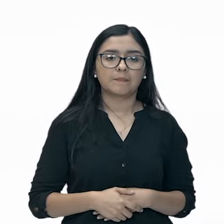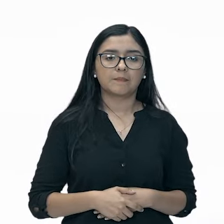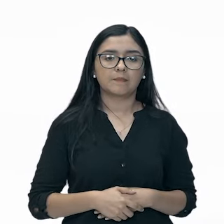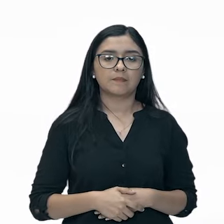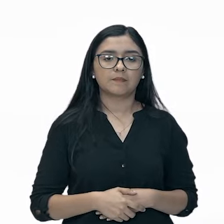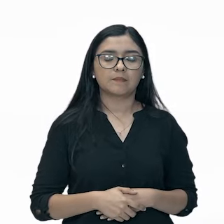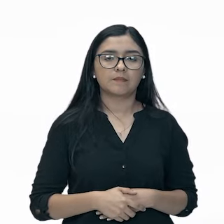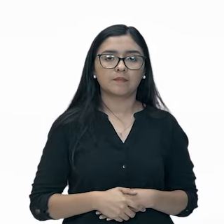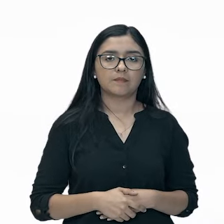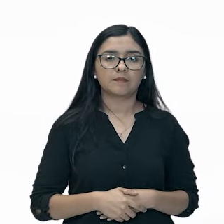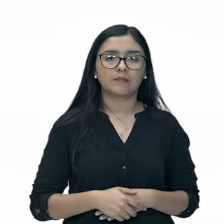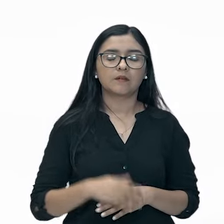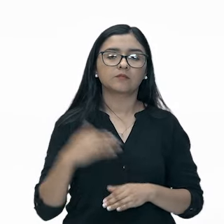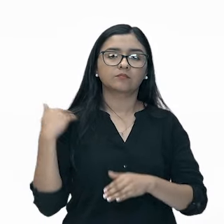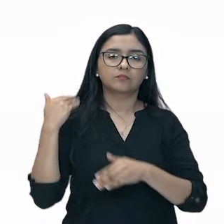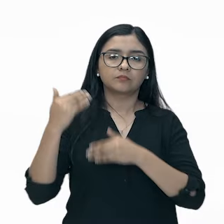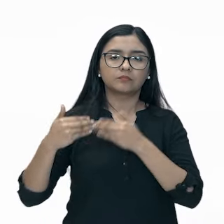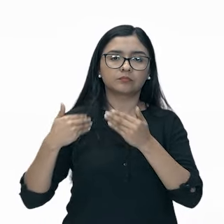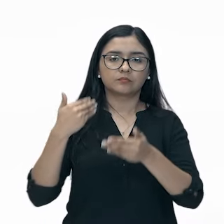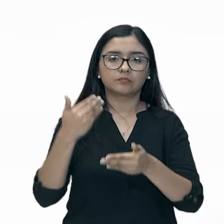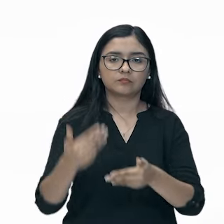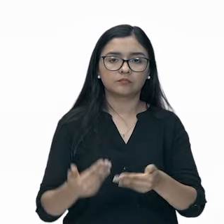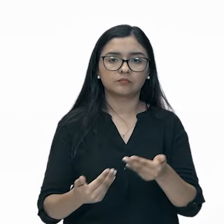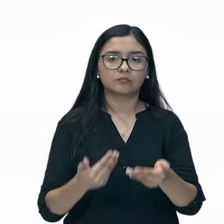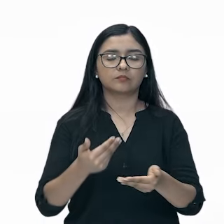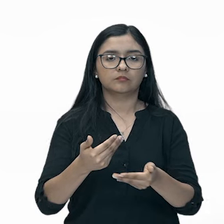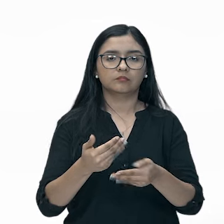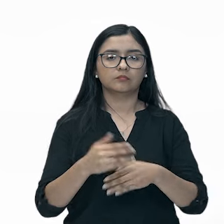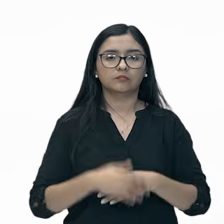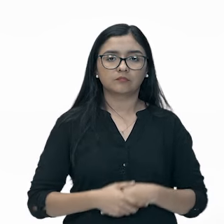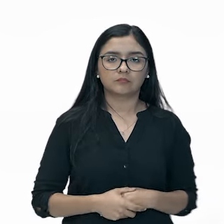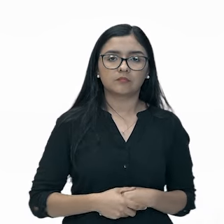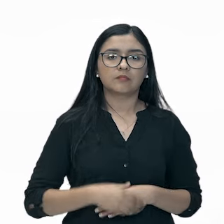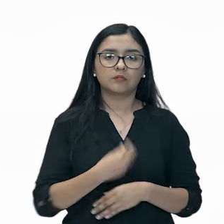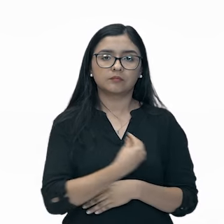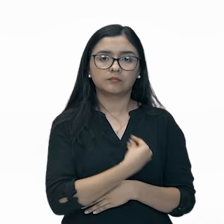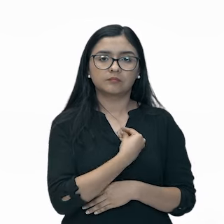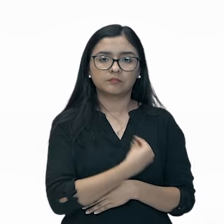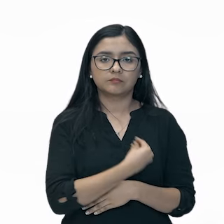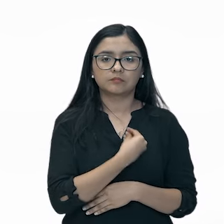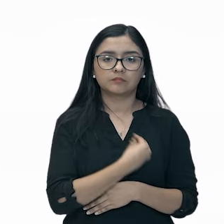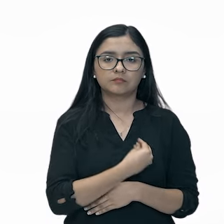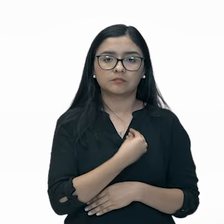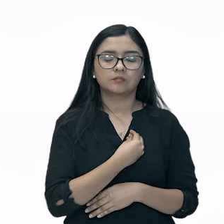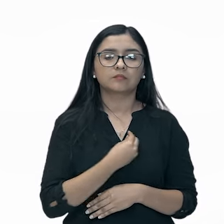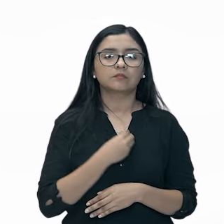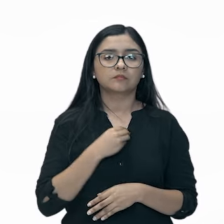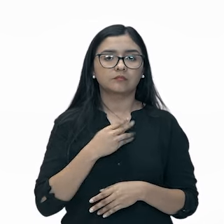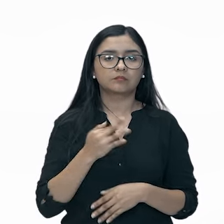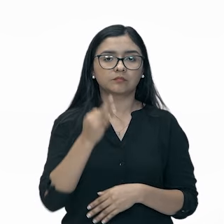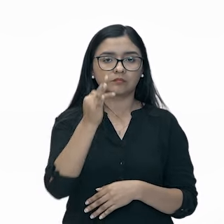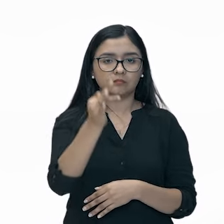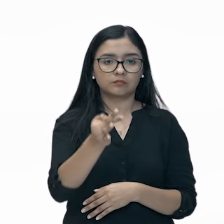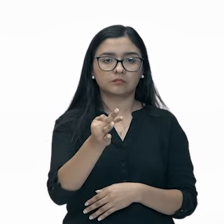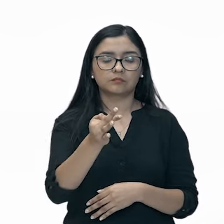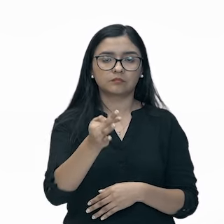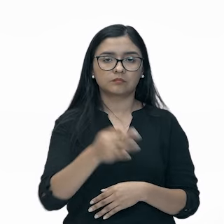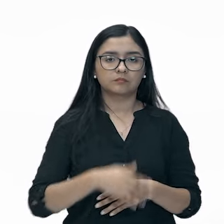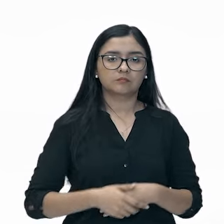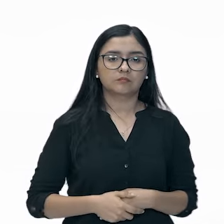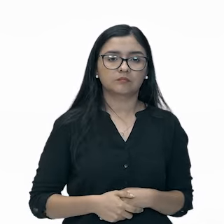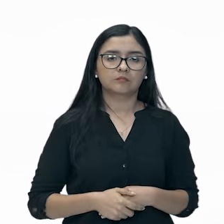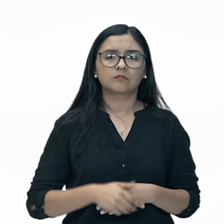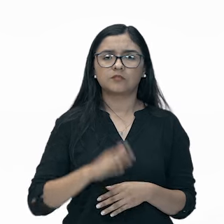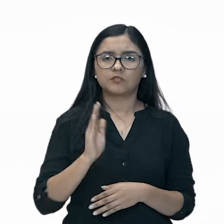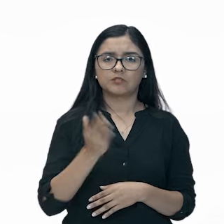construirás os labirintos impermanentes que sucessivamente habitarás eu